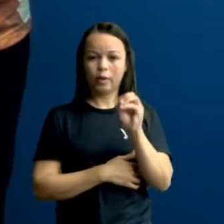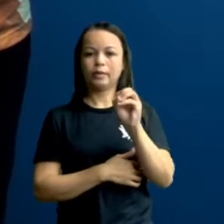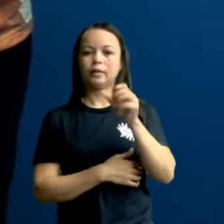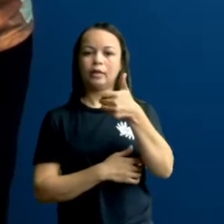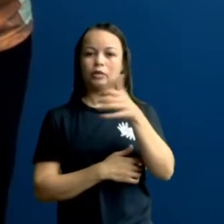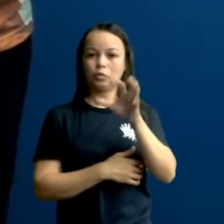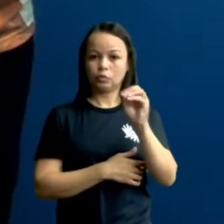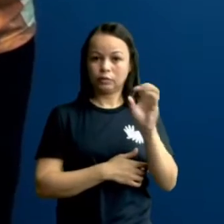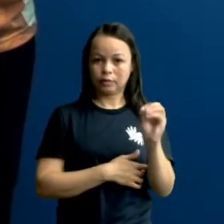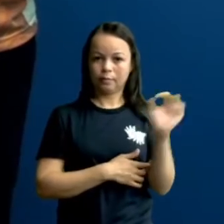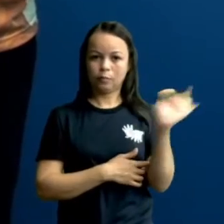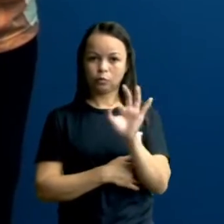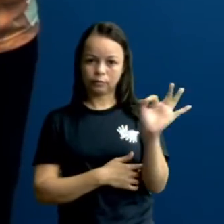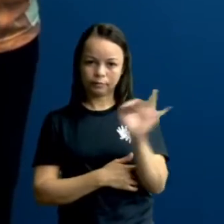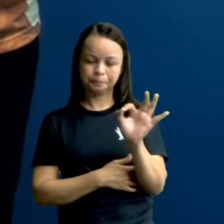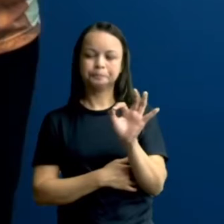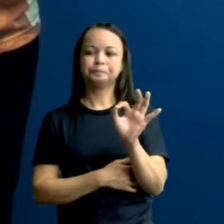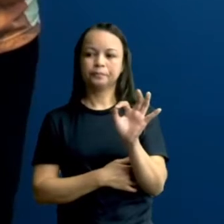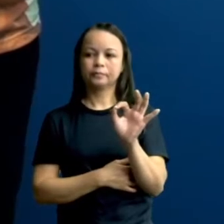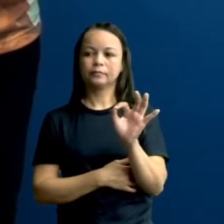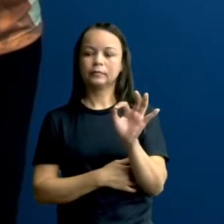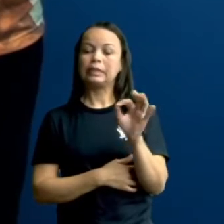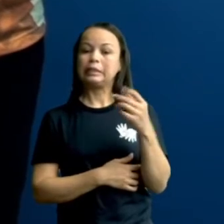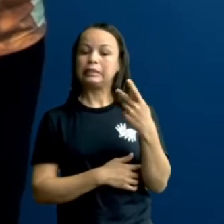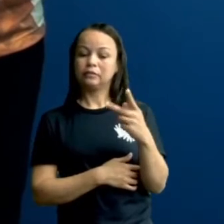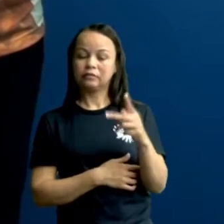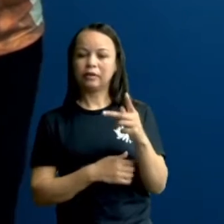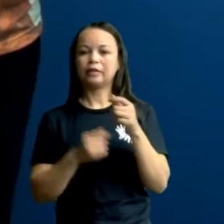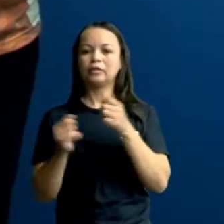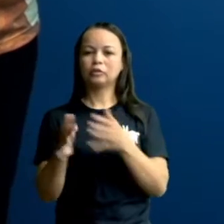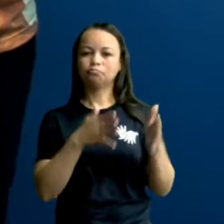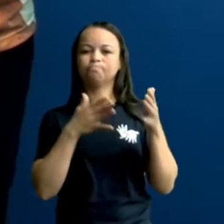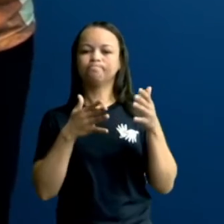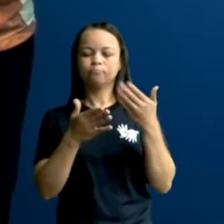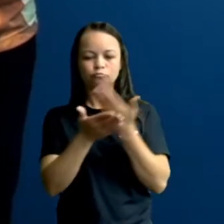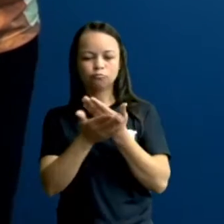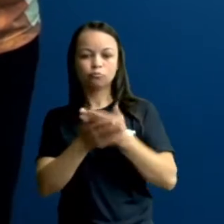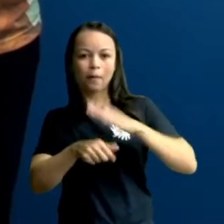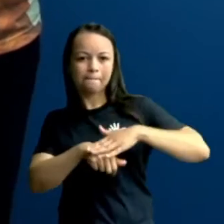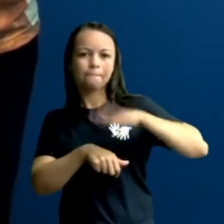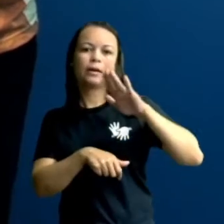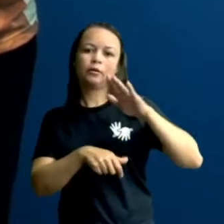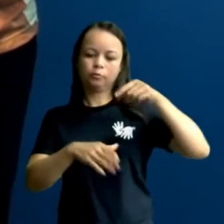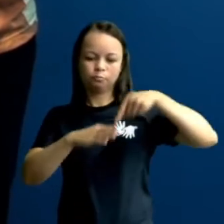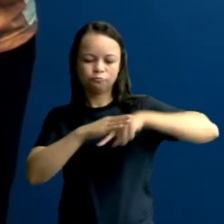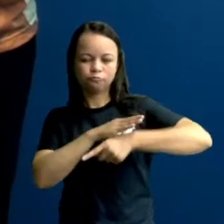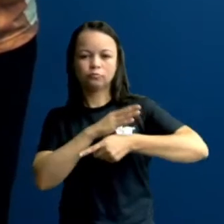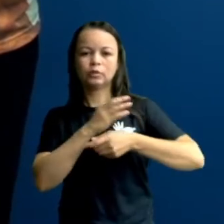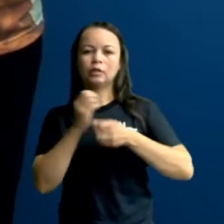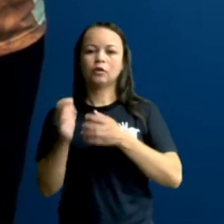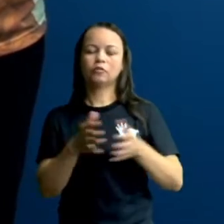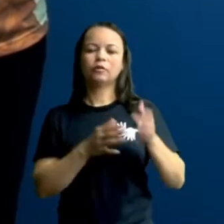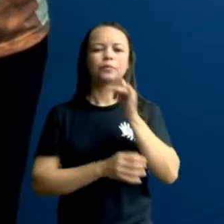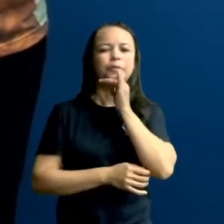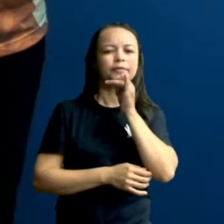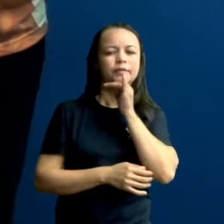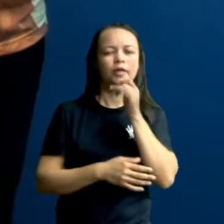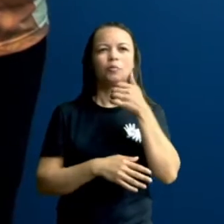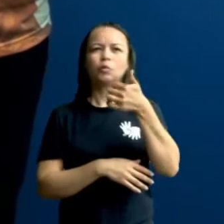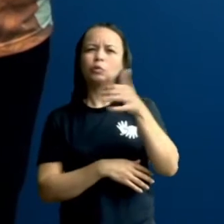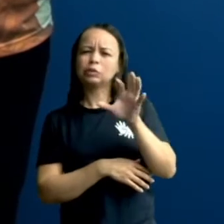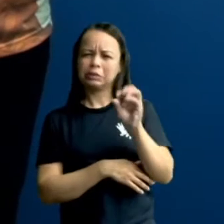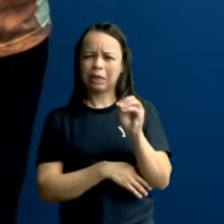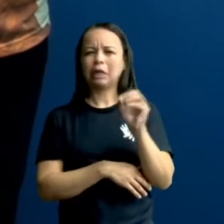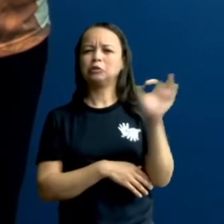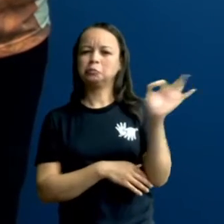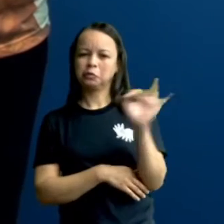e o 100%, tá? Esse aí a gente vai se deter mais a ele. Eu vou trazer um exemplozinho aí do 10%